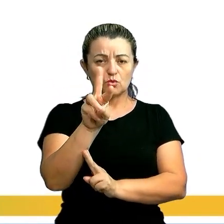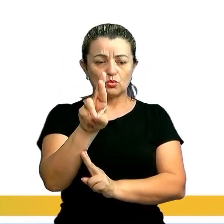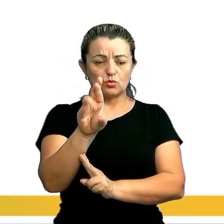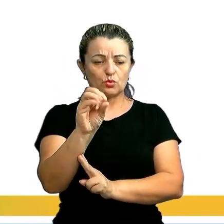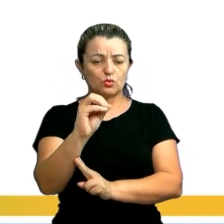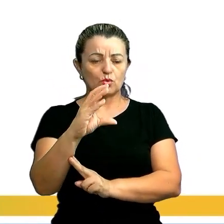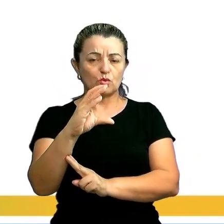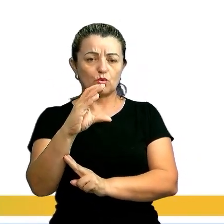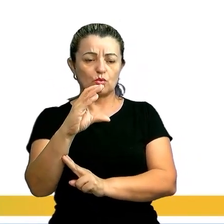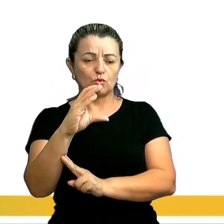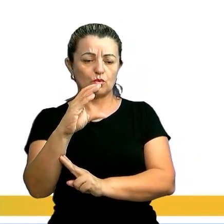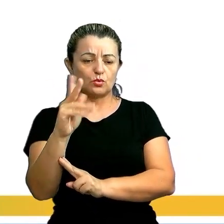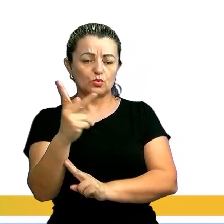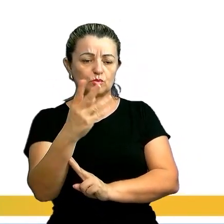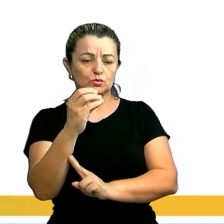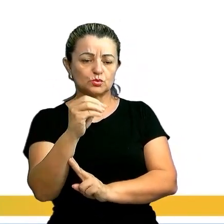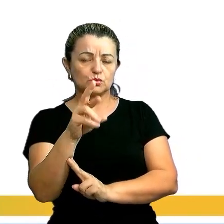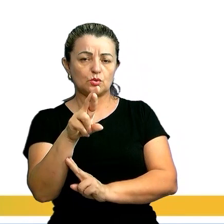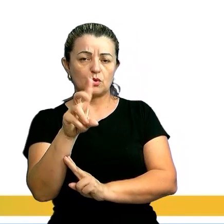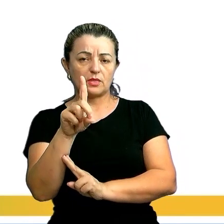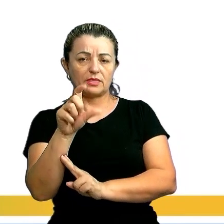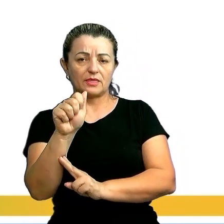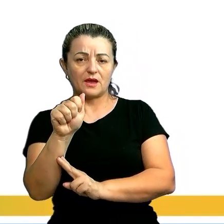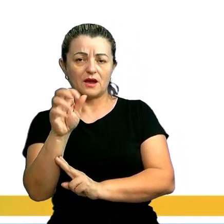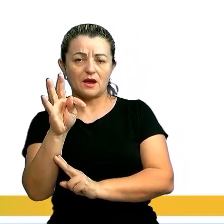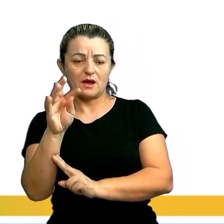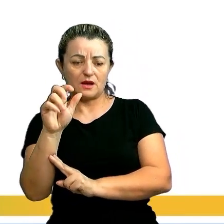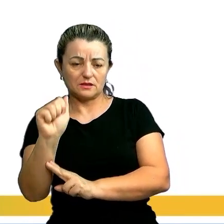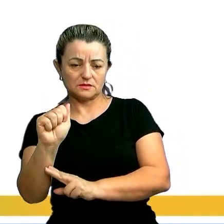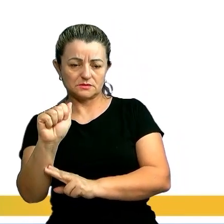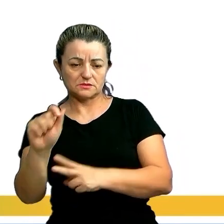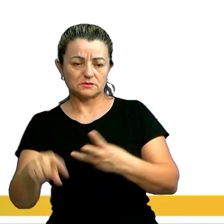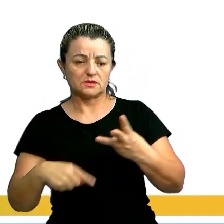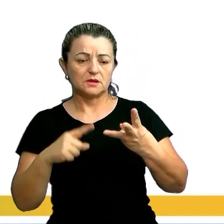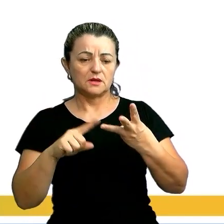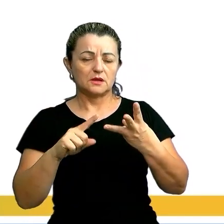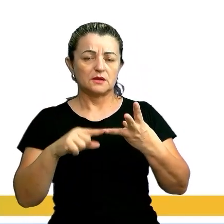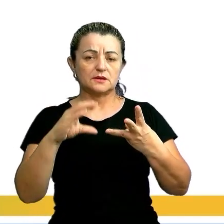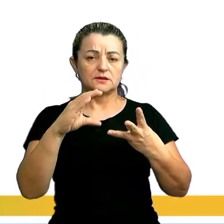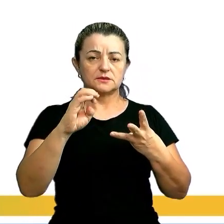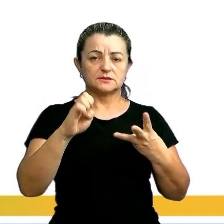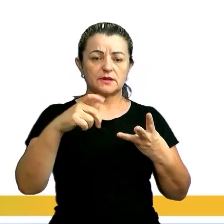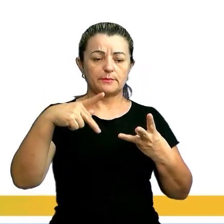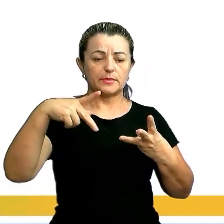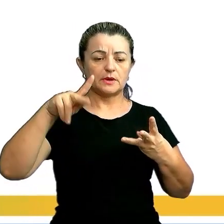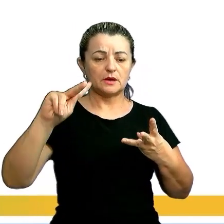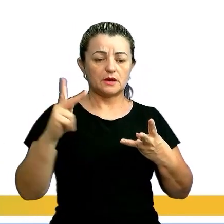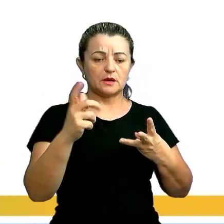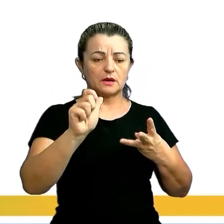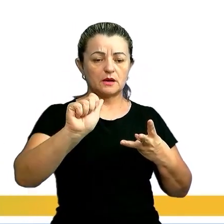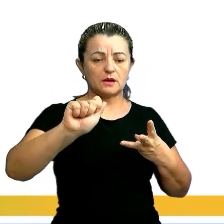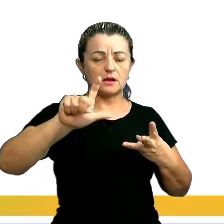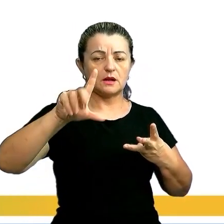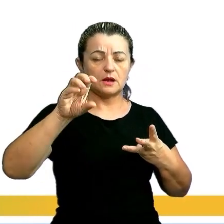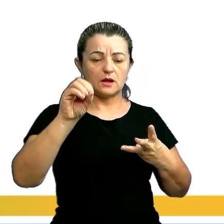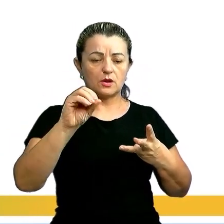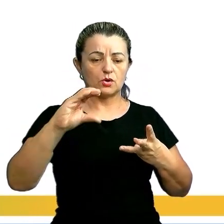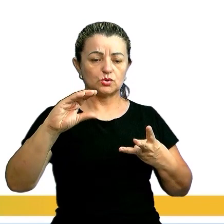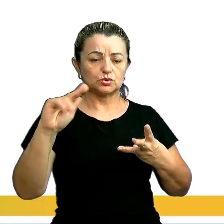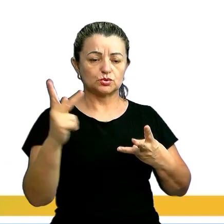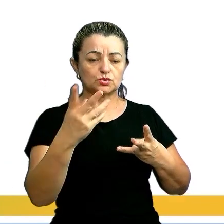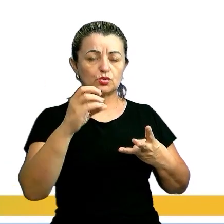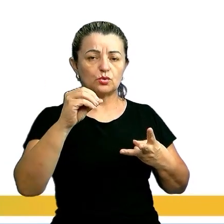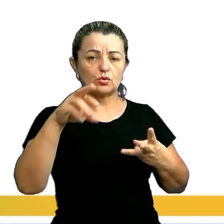cefalocordados e vertebrados. Urocordados, cefalocordados e vertebrados. Tem mesmo a notocorda?